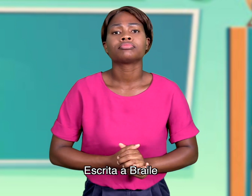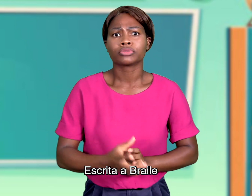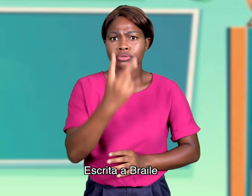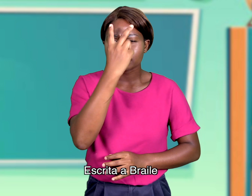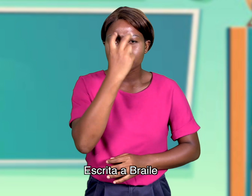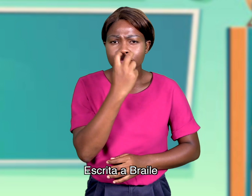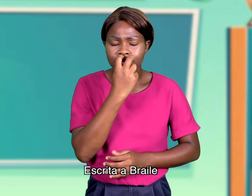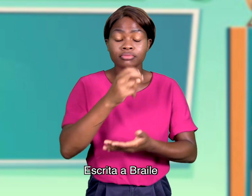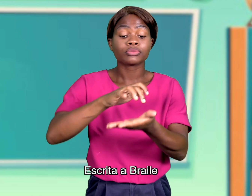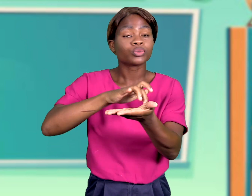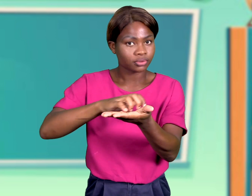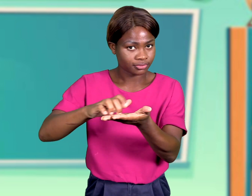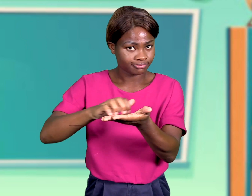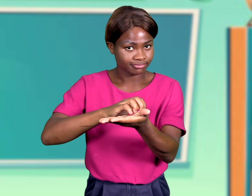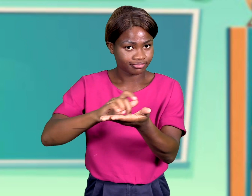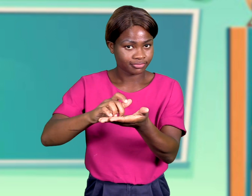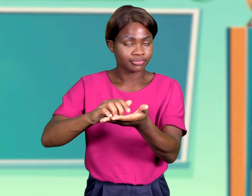Escrita a braile.